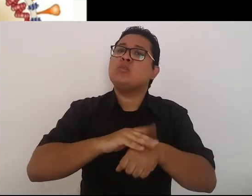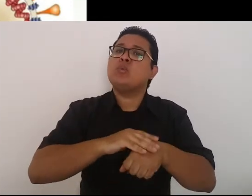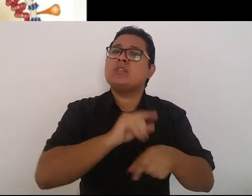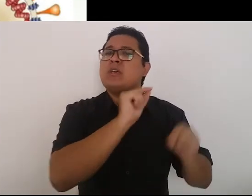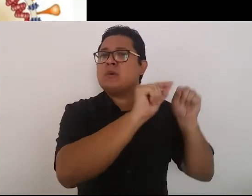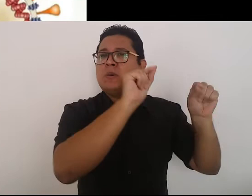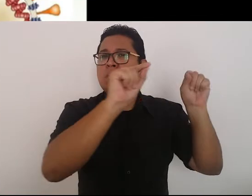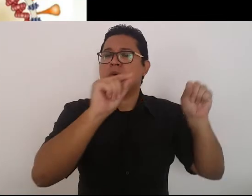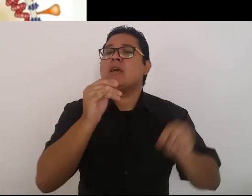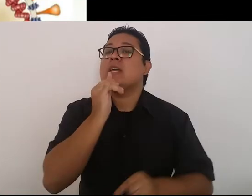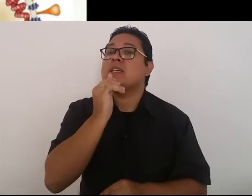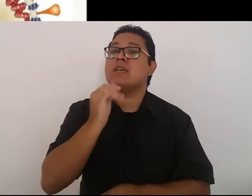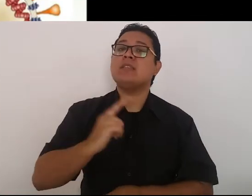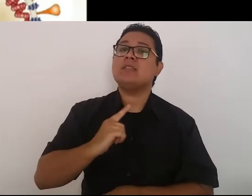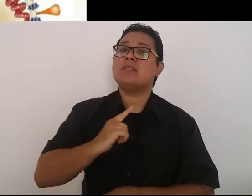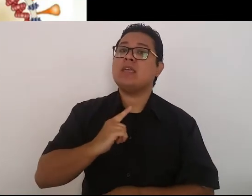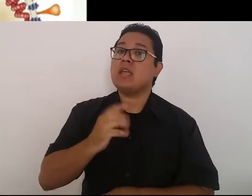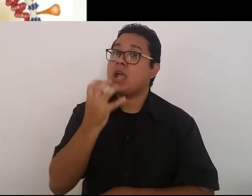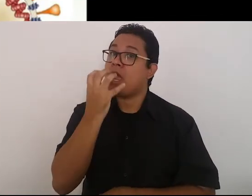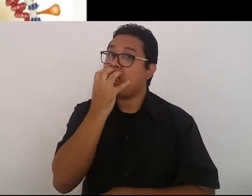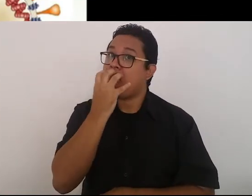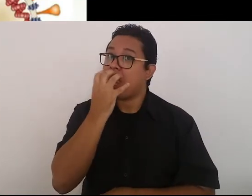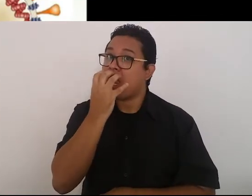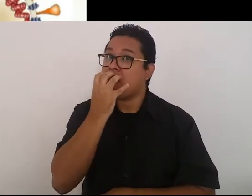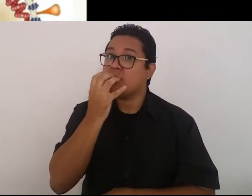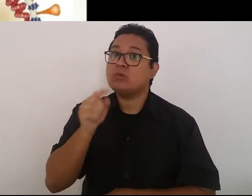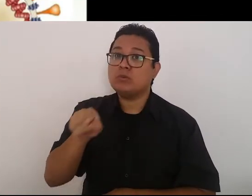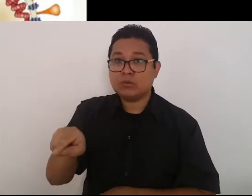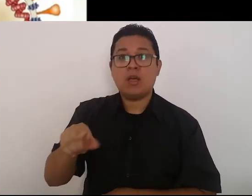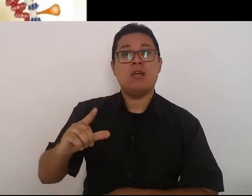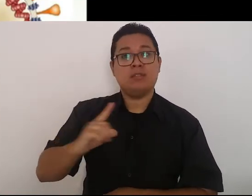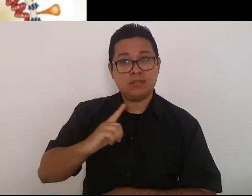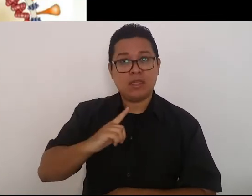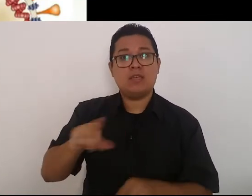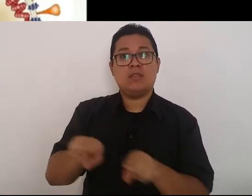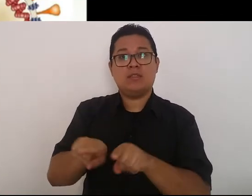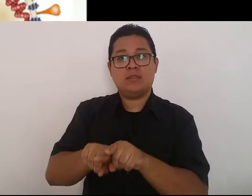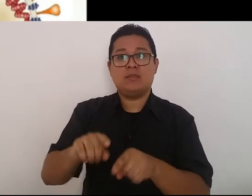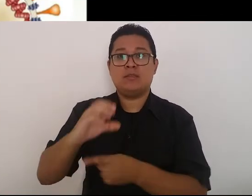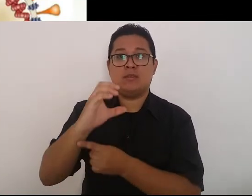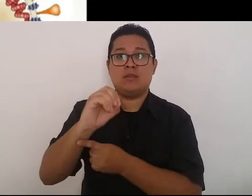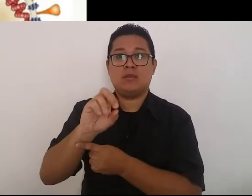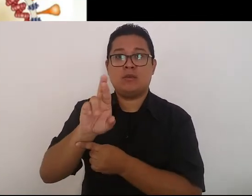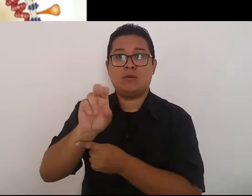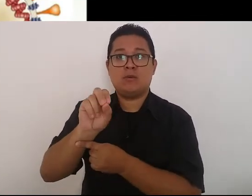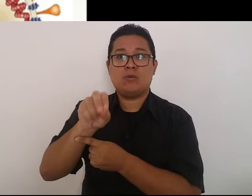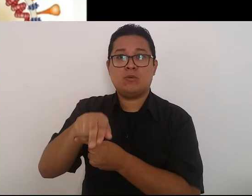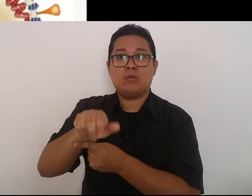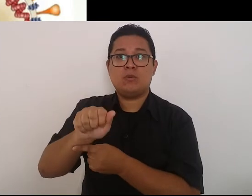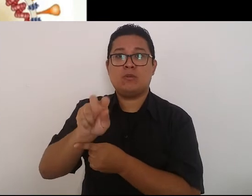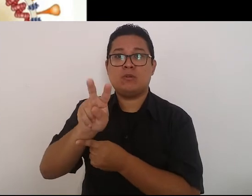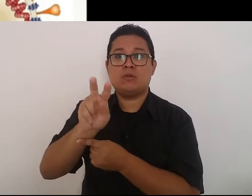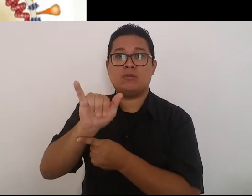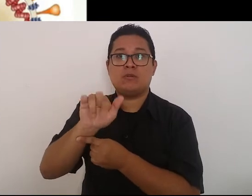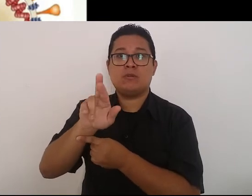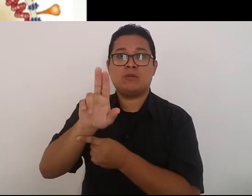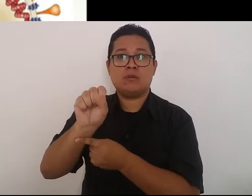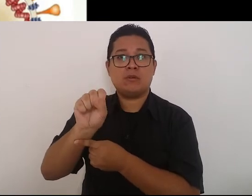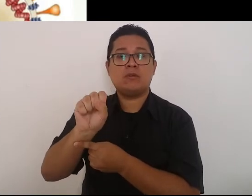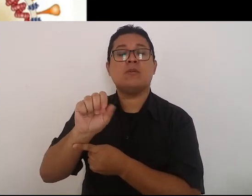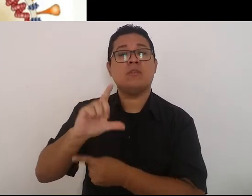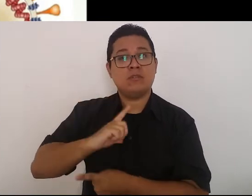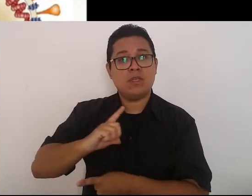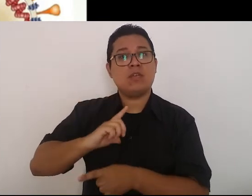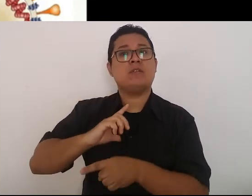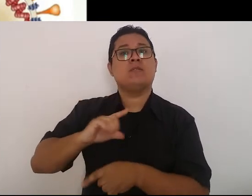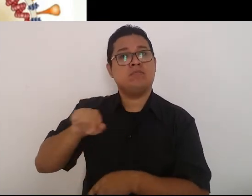cachorro, outro coronavírus. Quando eu falo coronavírus, é como se eu estivesse falando assim, olha, tem